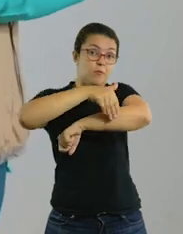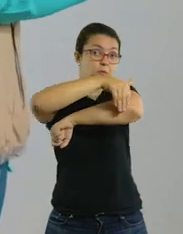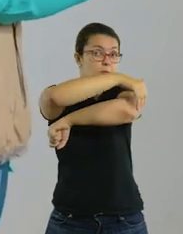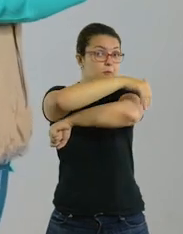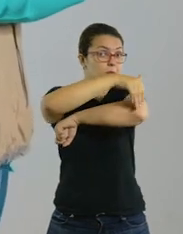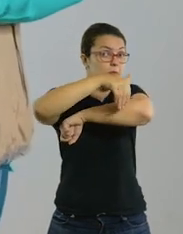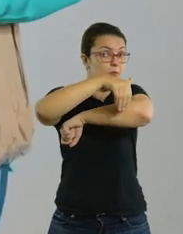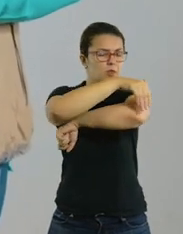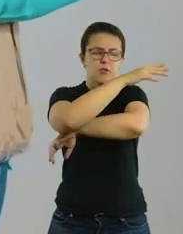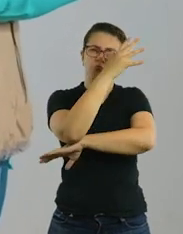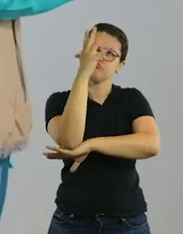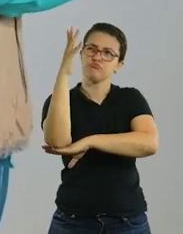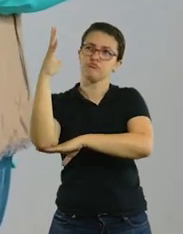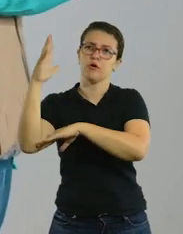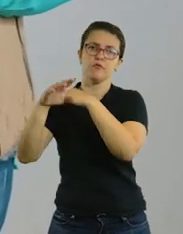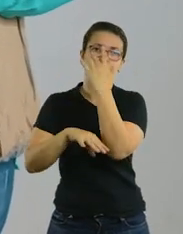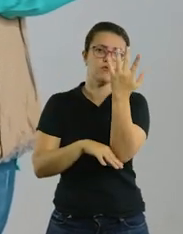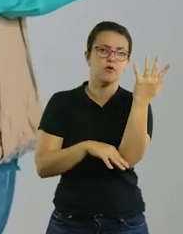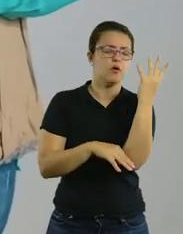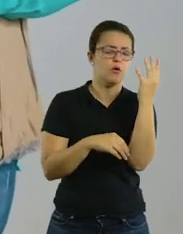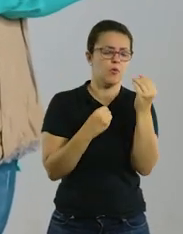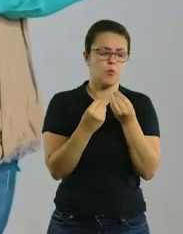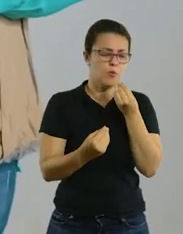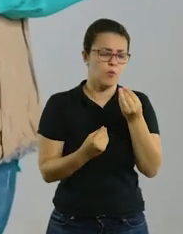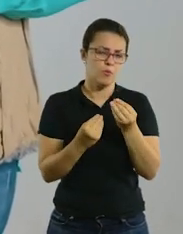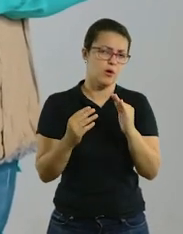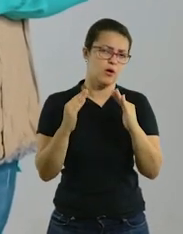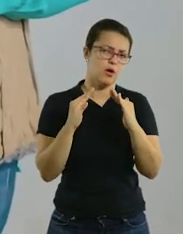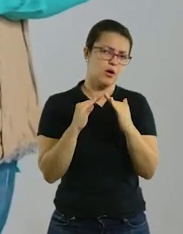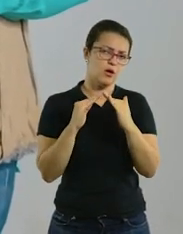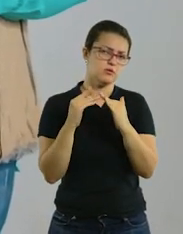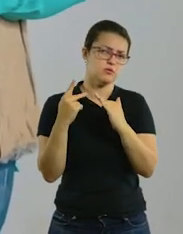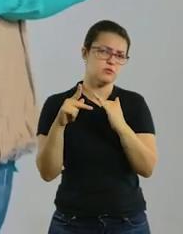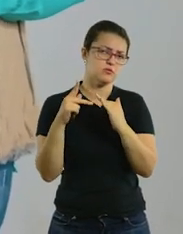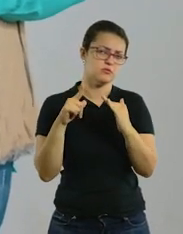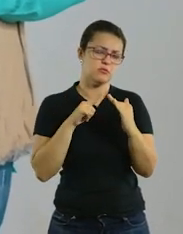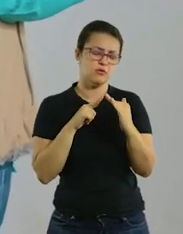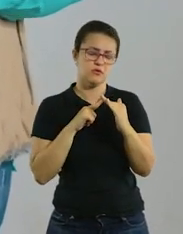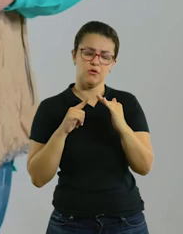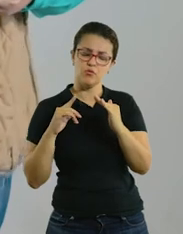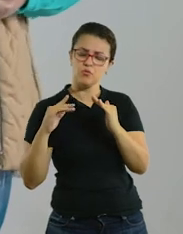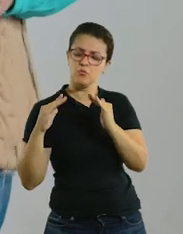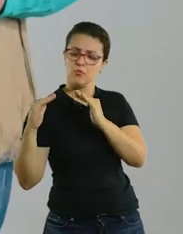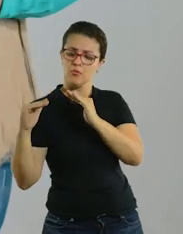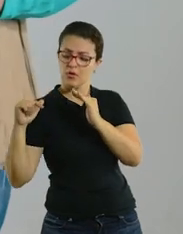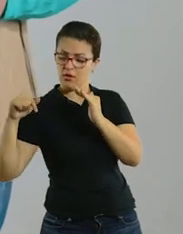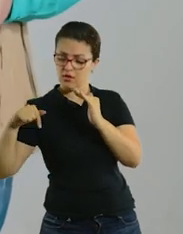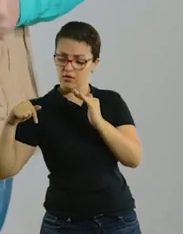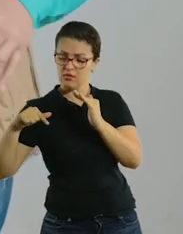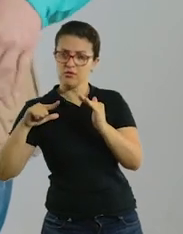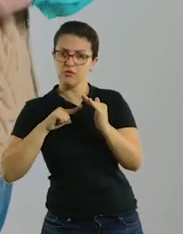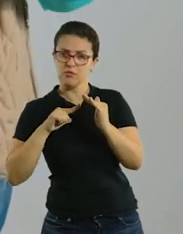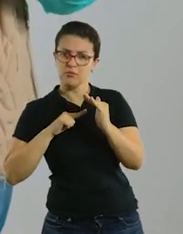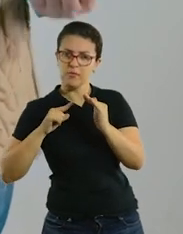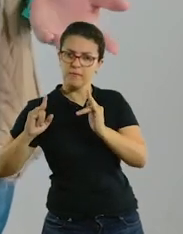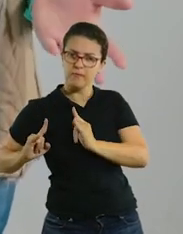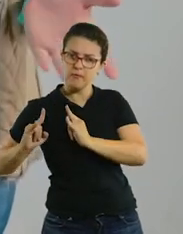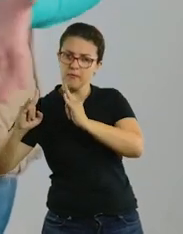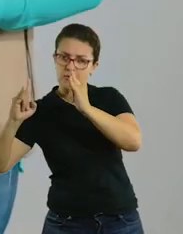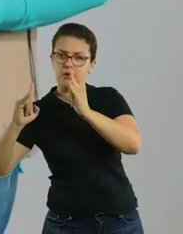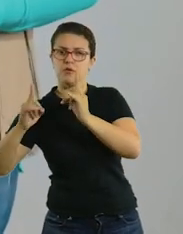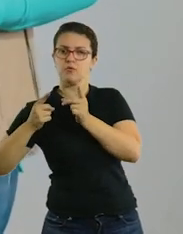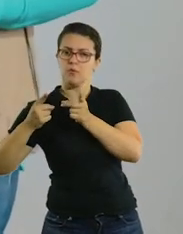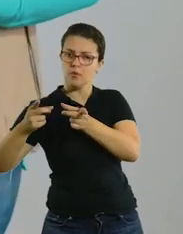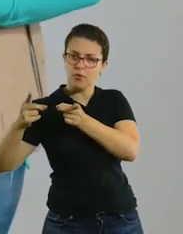se tem uma praça, como que é. E a casa onde você mora, ao lado tem o quê? Tem prédios, tem